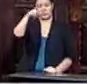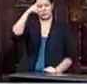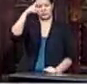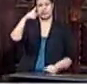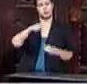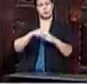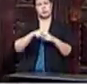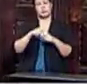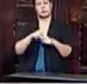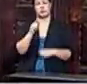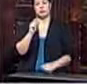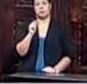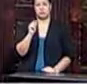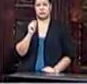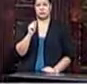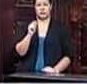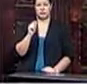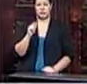Nós fizemos.